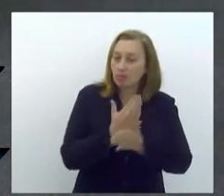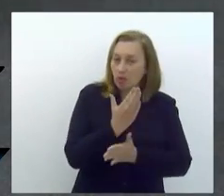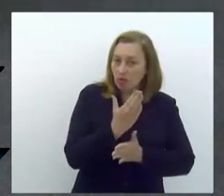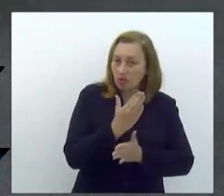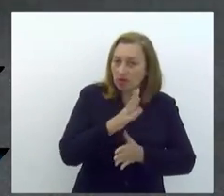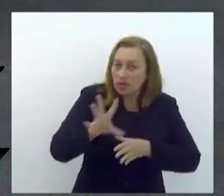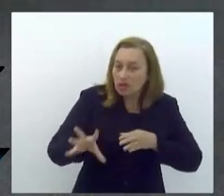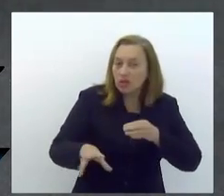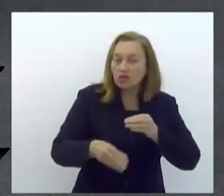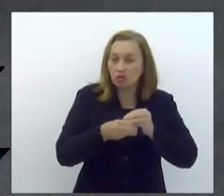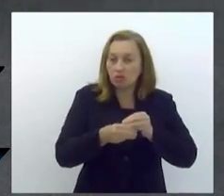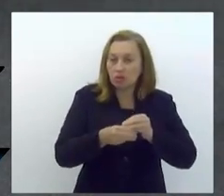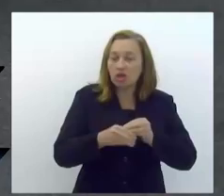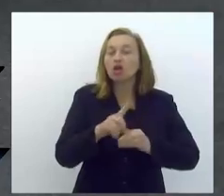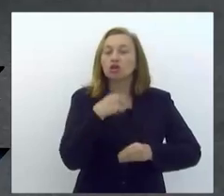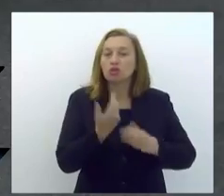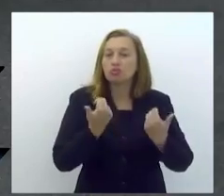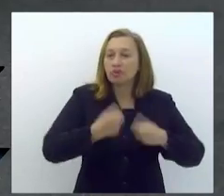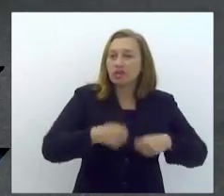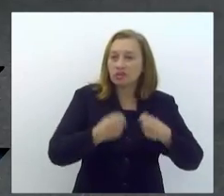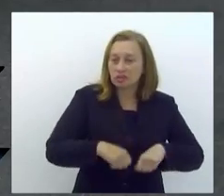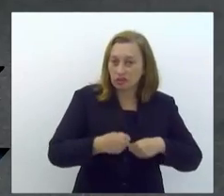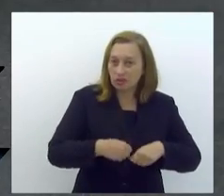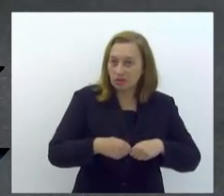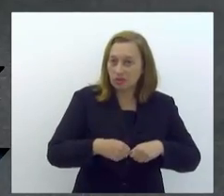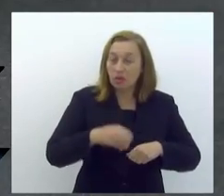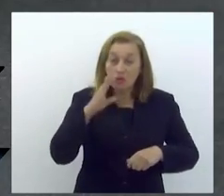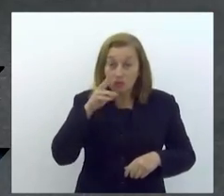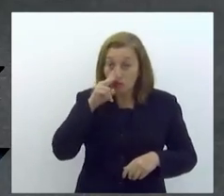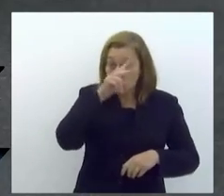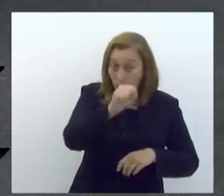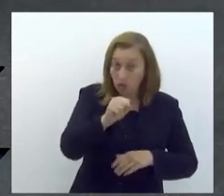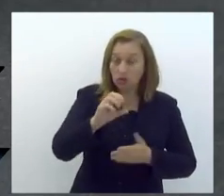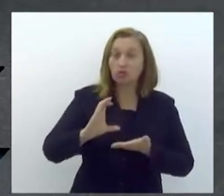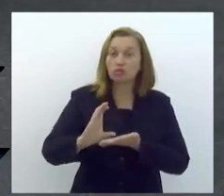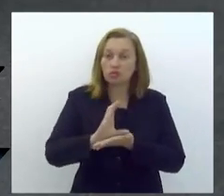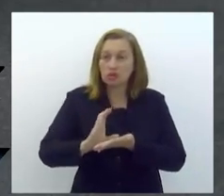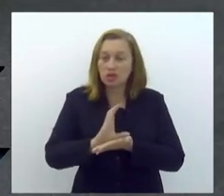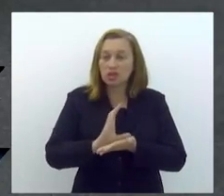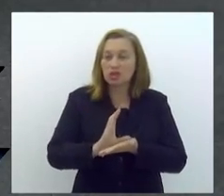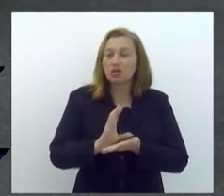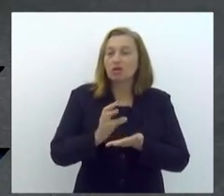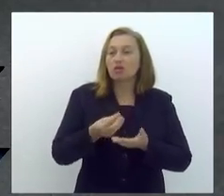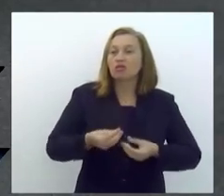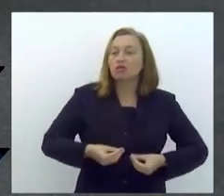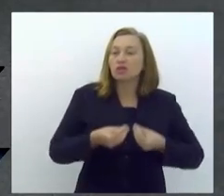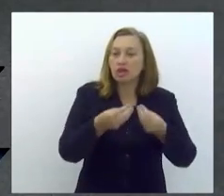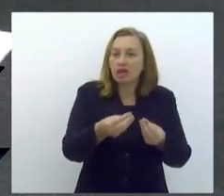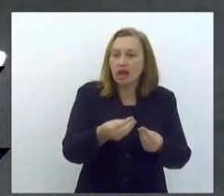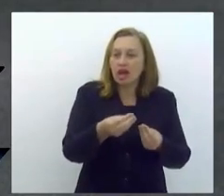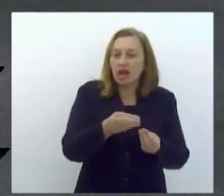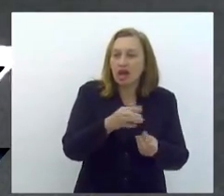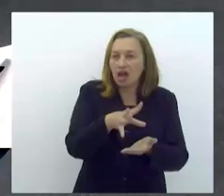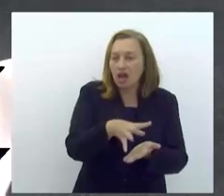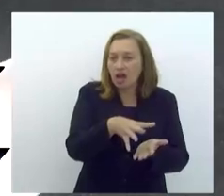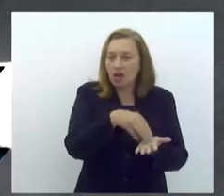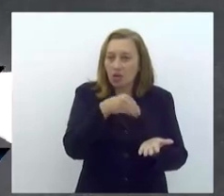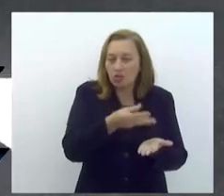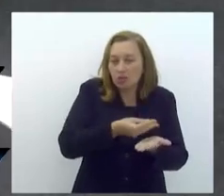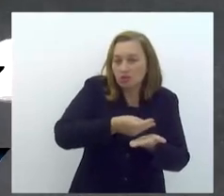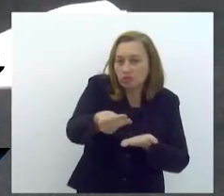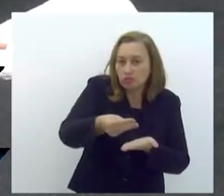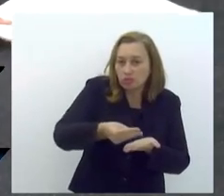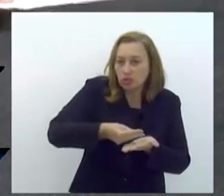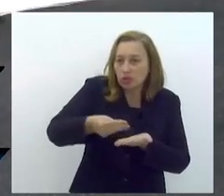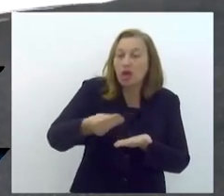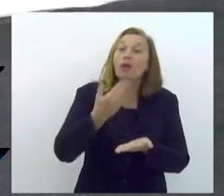implementada a gente precisa de um cética forte vou até entregar essa cópia que está um pouco rabiscada mas vou mesmo assim entregar